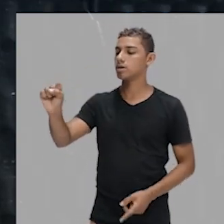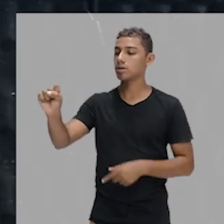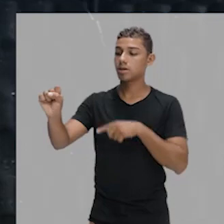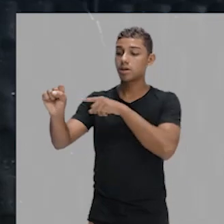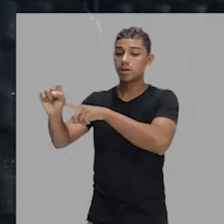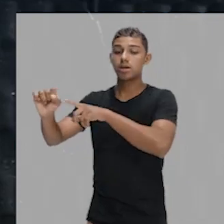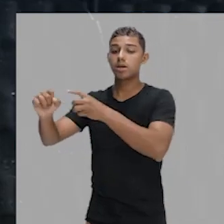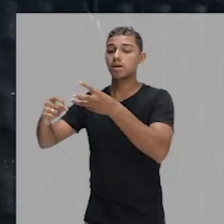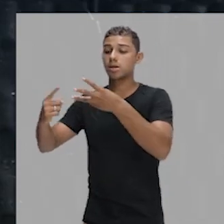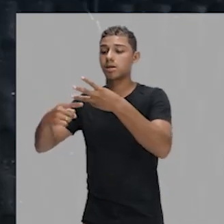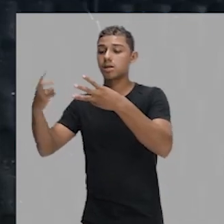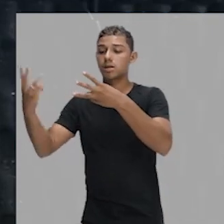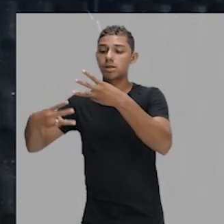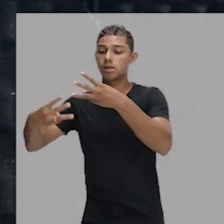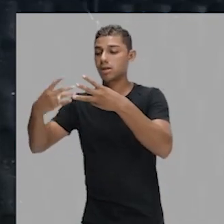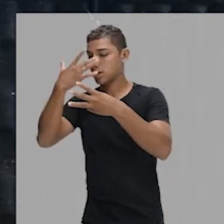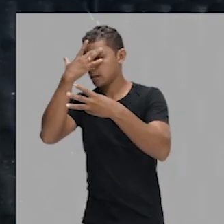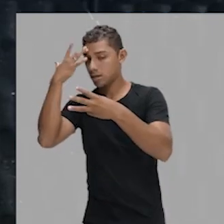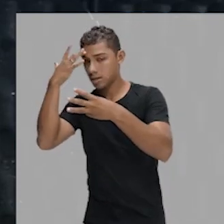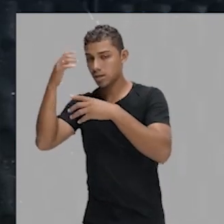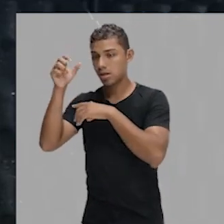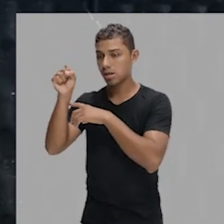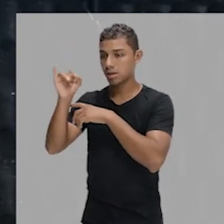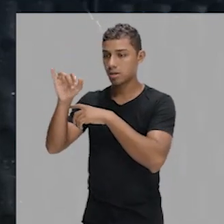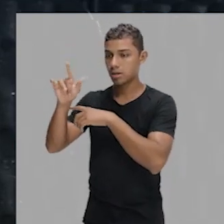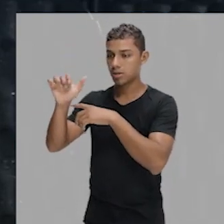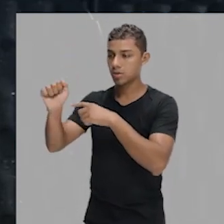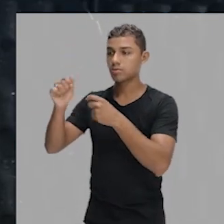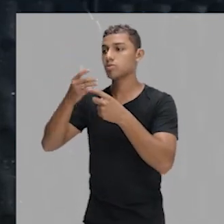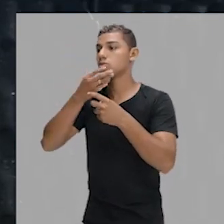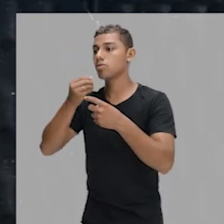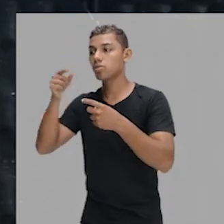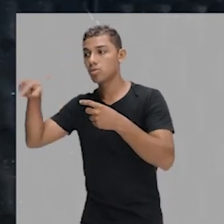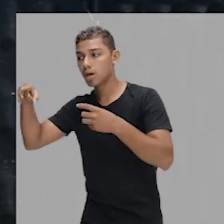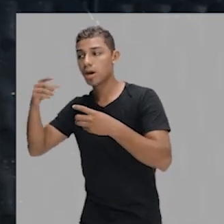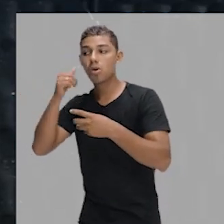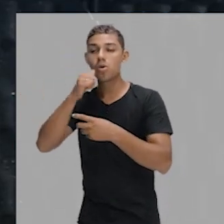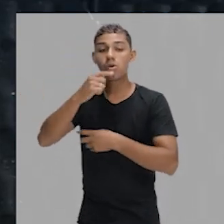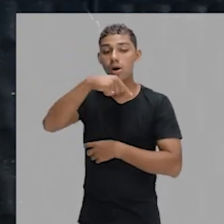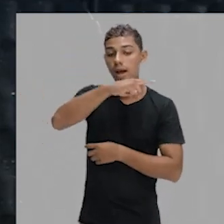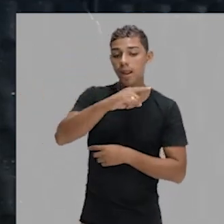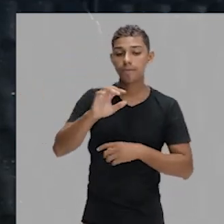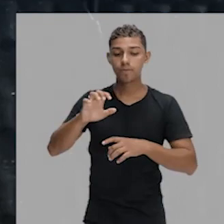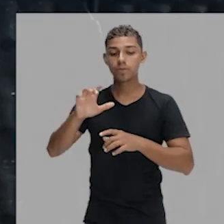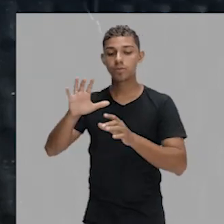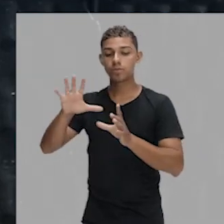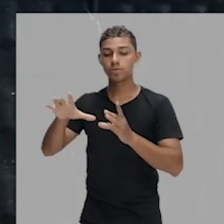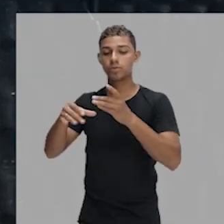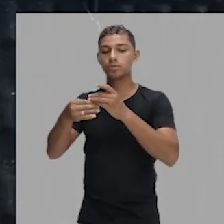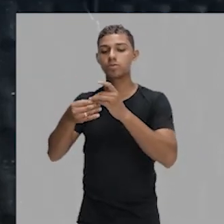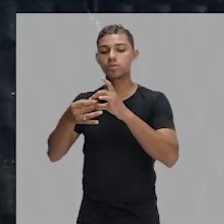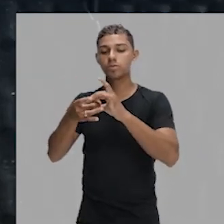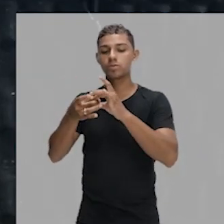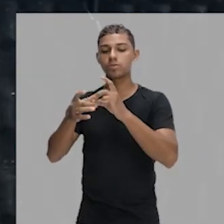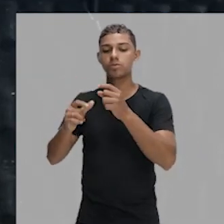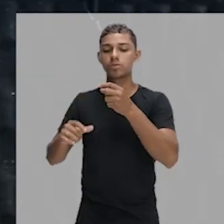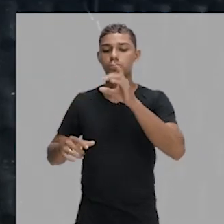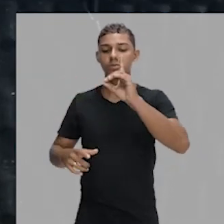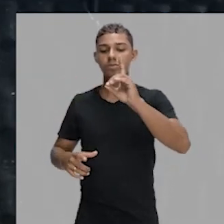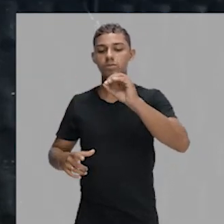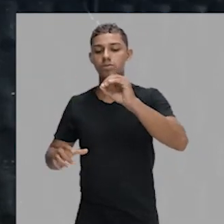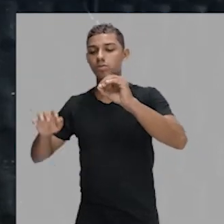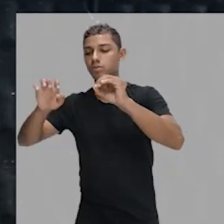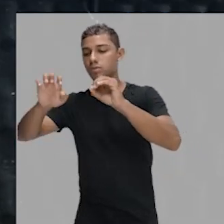pessoas do singular, se o verbo termina em O, eu tenho que acrescentar ES, certo? Então, por isso que no presente a gente